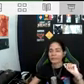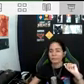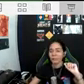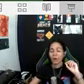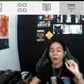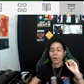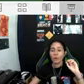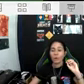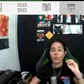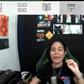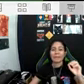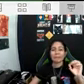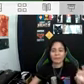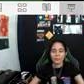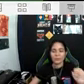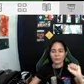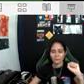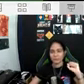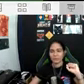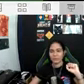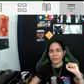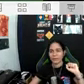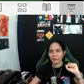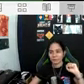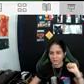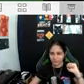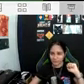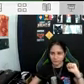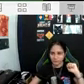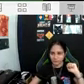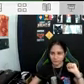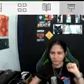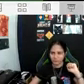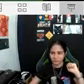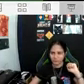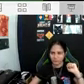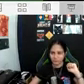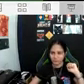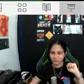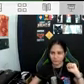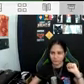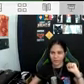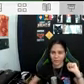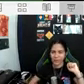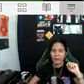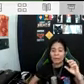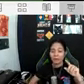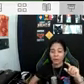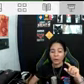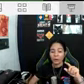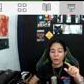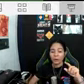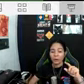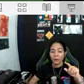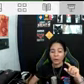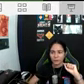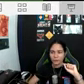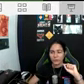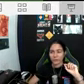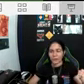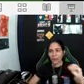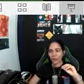por exemplo, um equipamento que você estaria utilizando, tá?